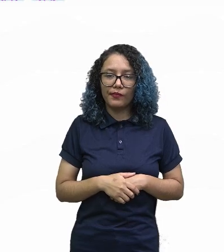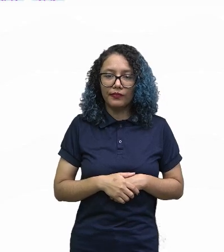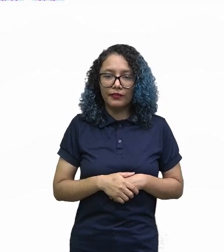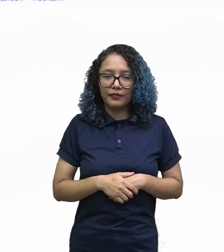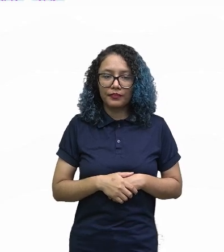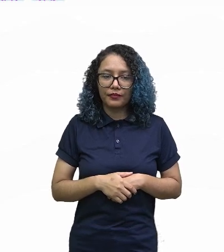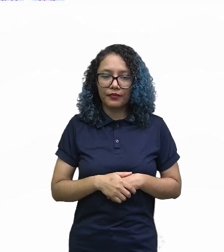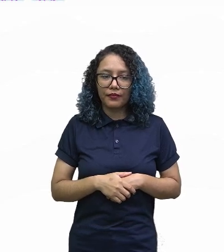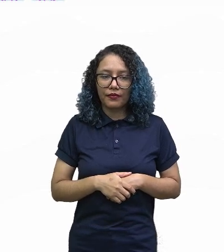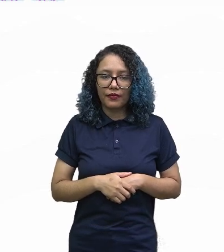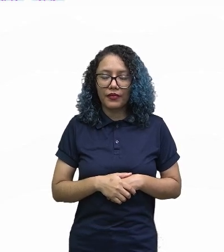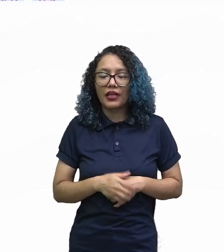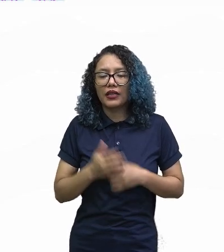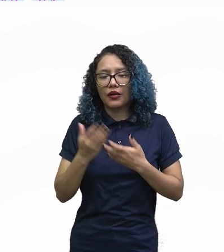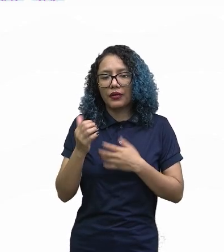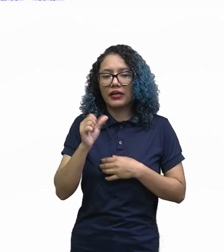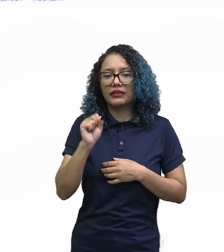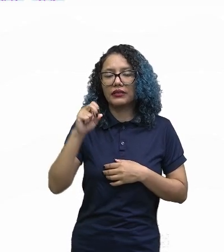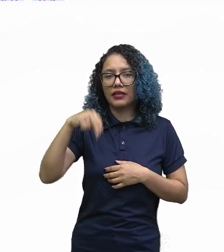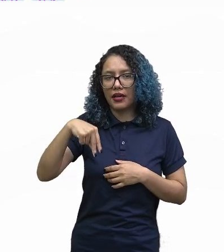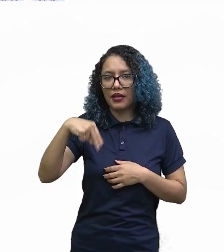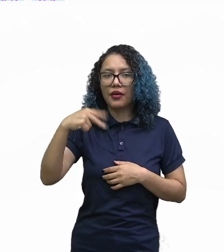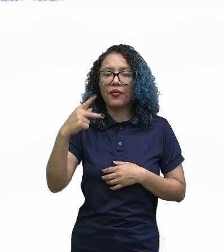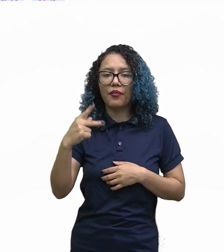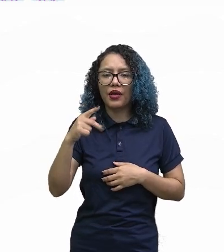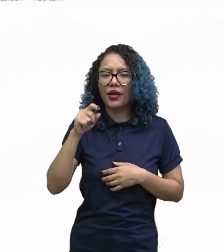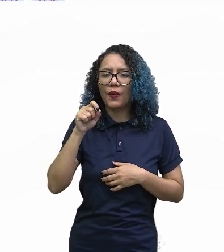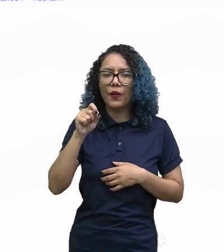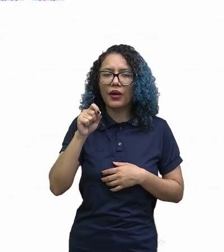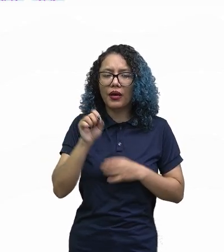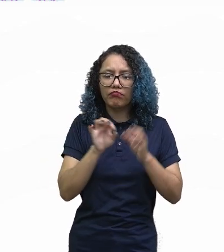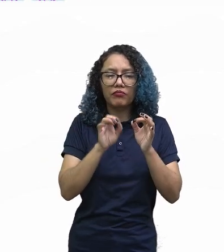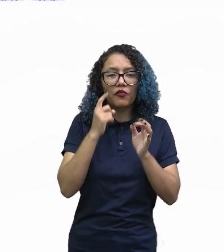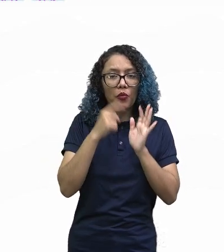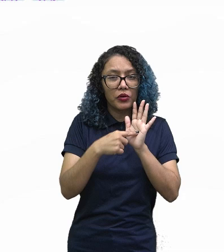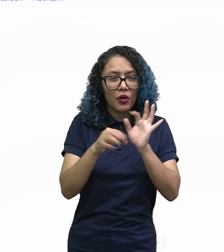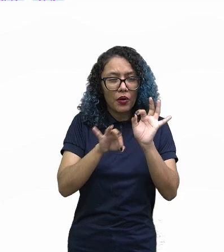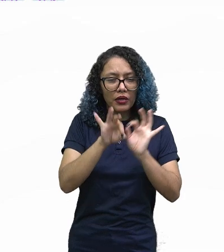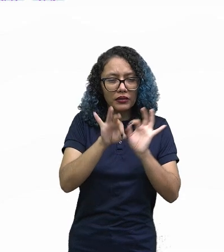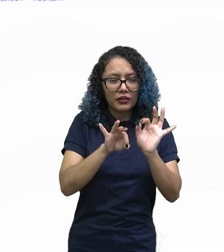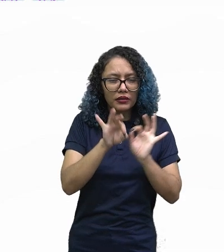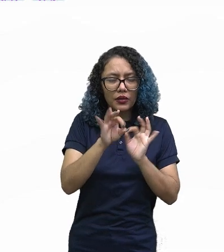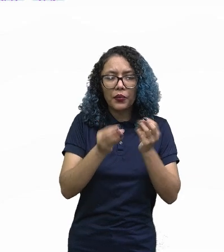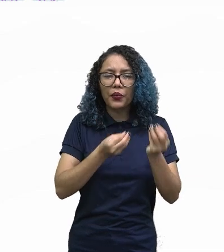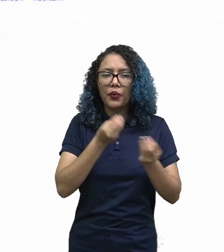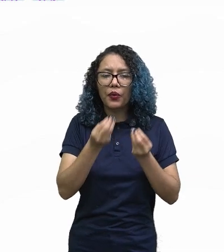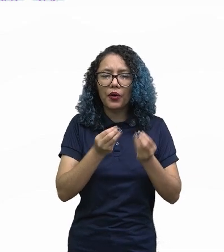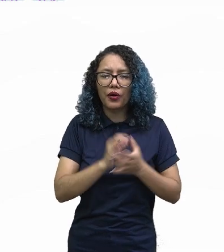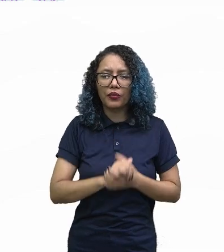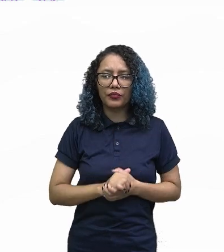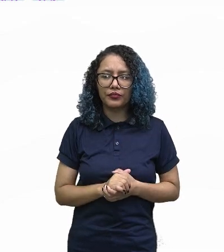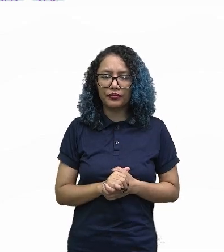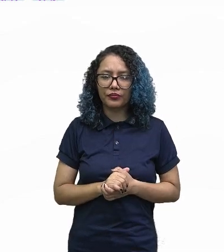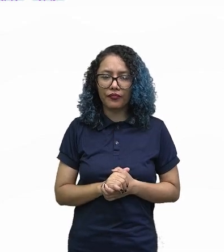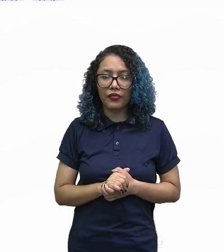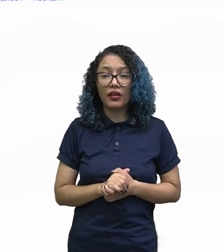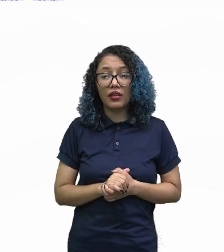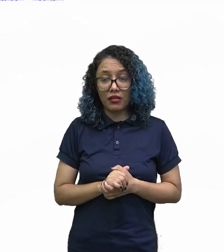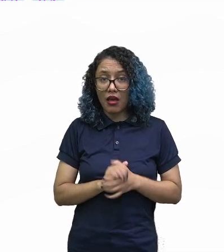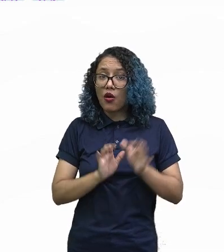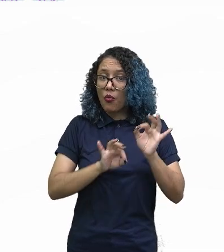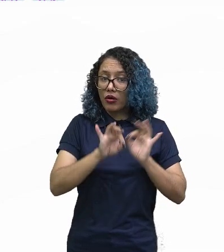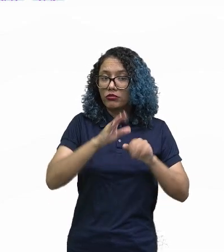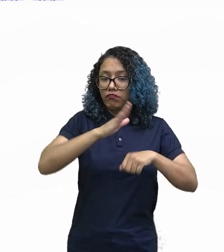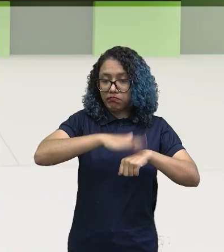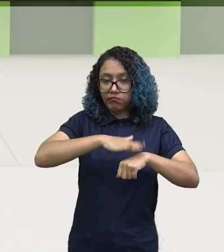esse sistema nervoso periférico, né, de como ele é dividido. Ele é dividido de uma forma autônoma, né?